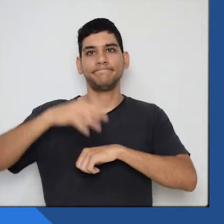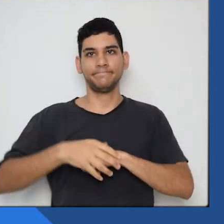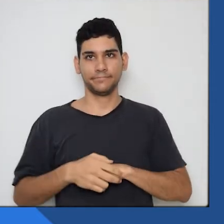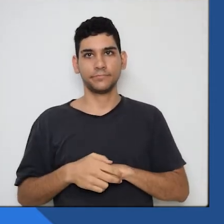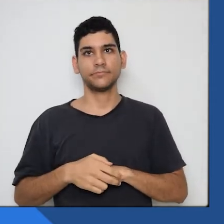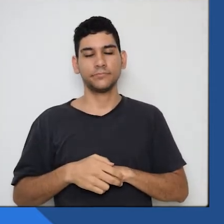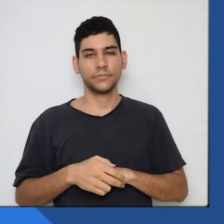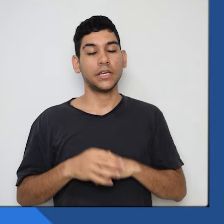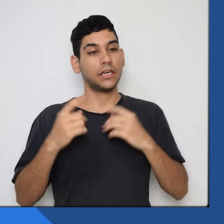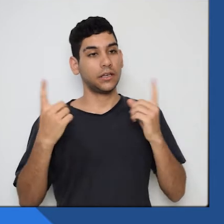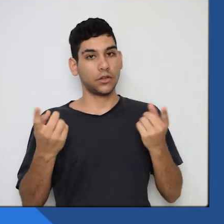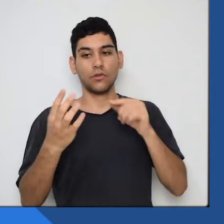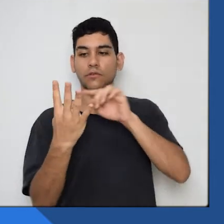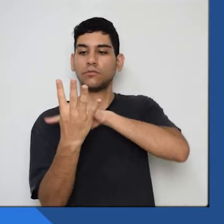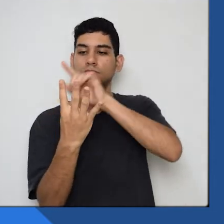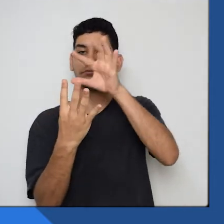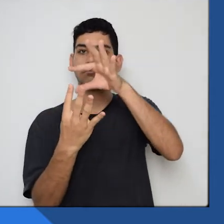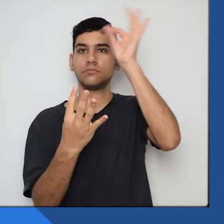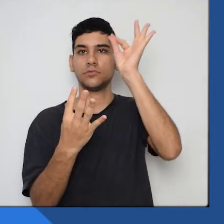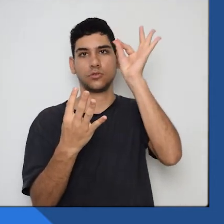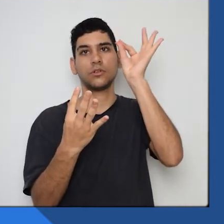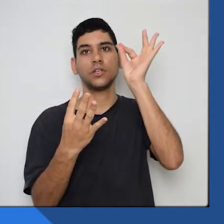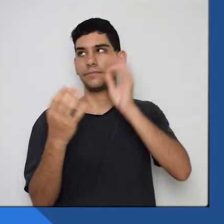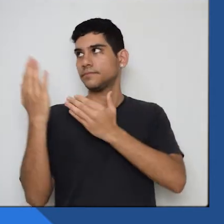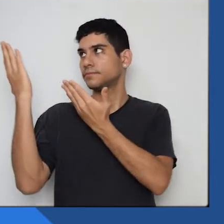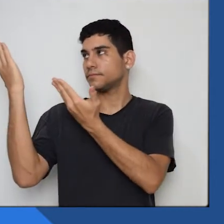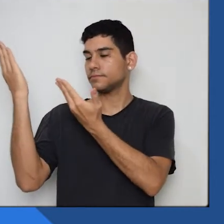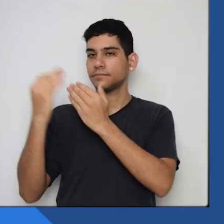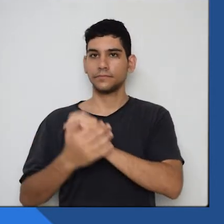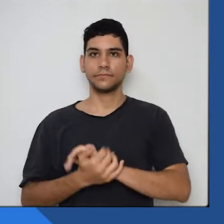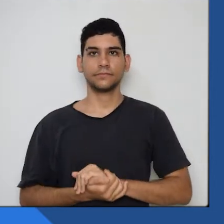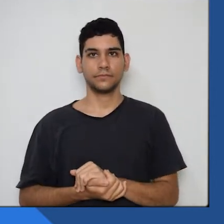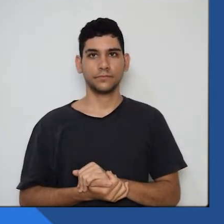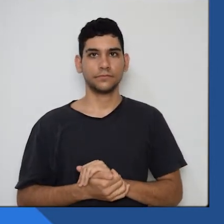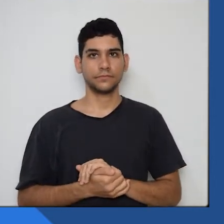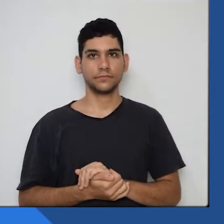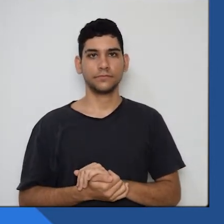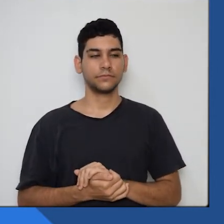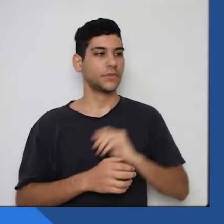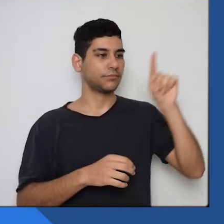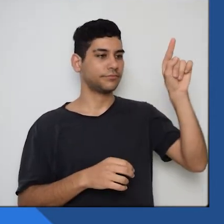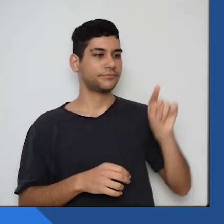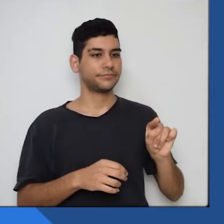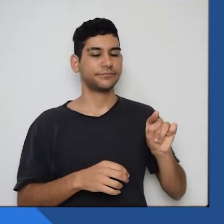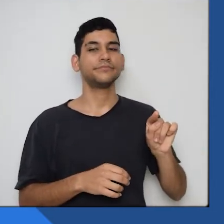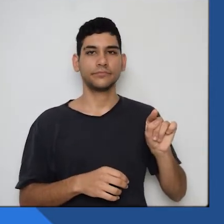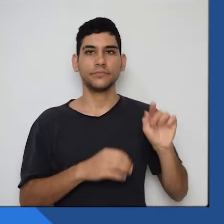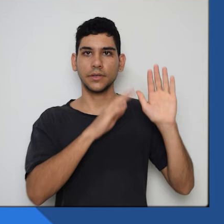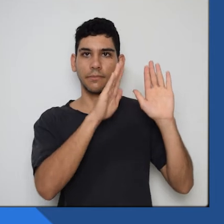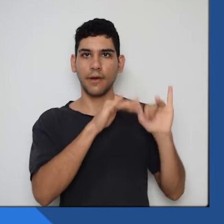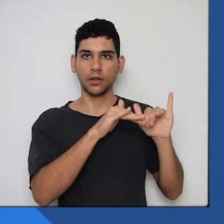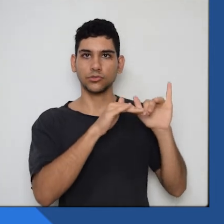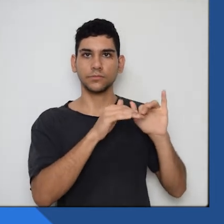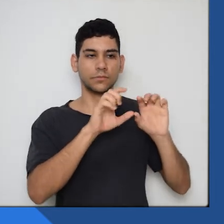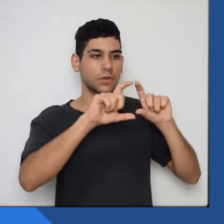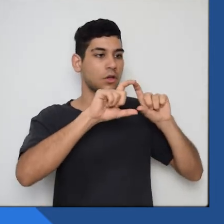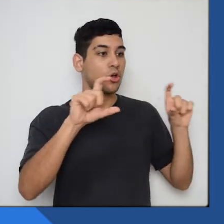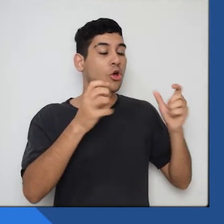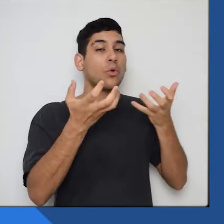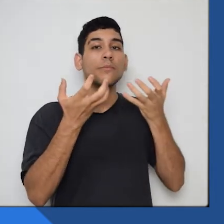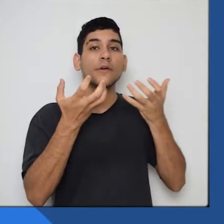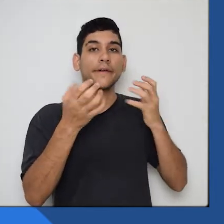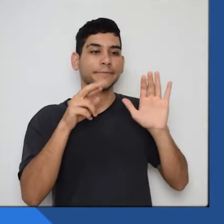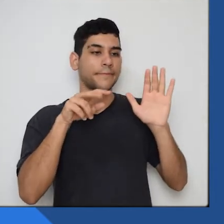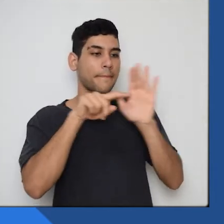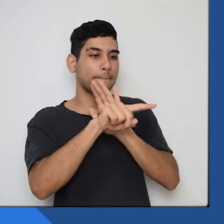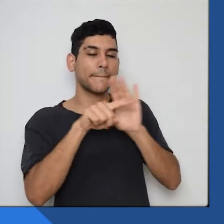tentativas. Por isso eu vou selecionar essa opção, nota mais alta. Descendo, o layout. Como é